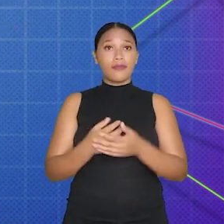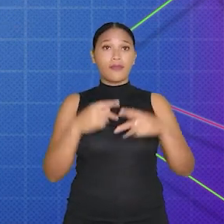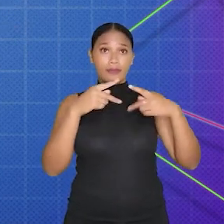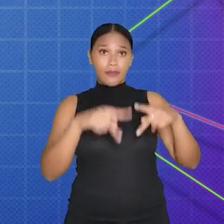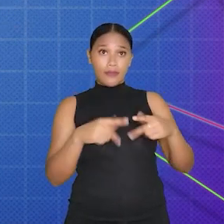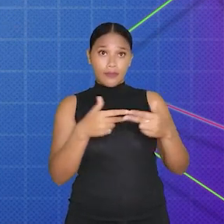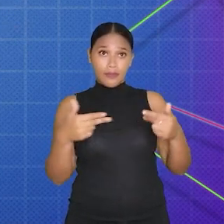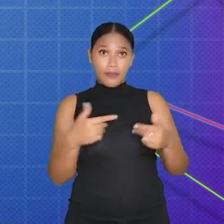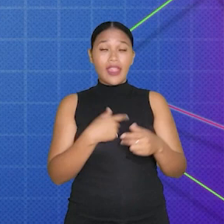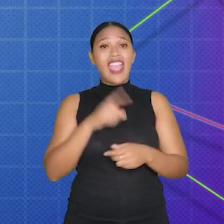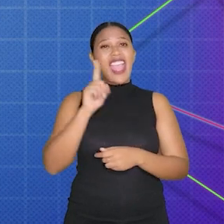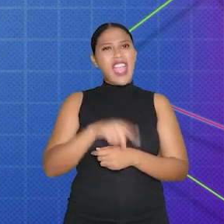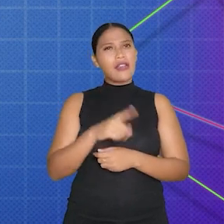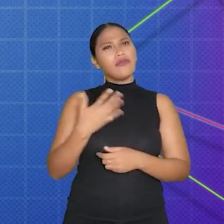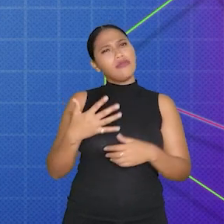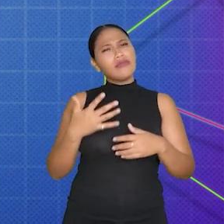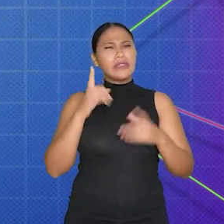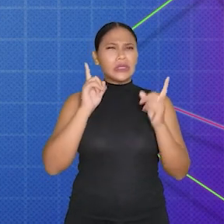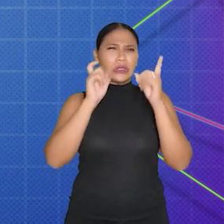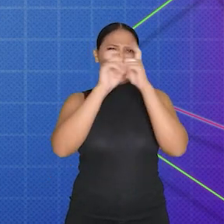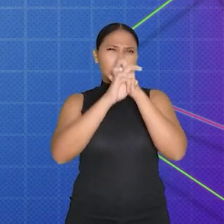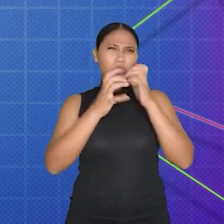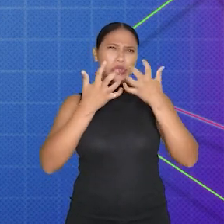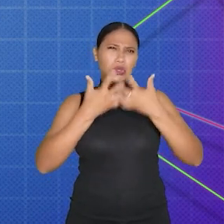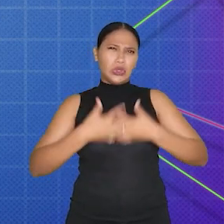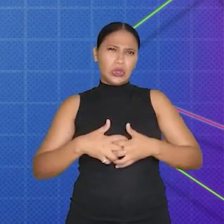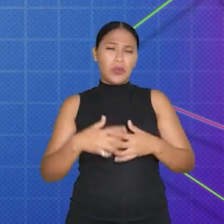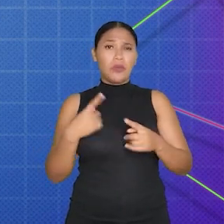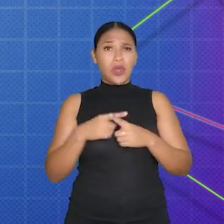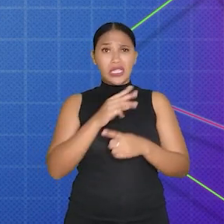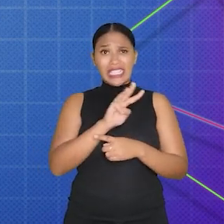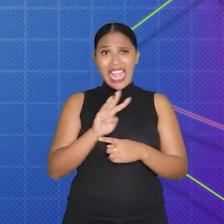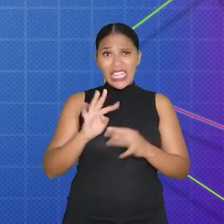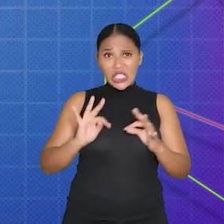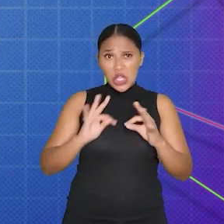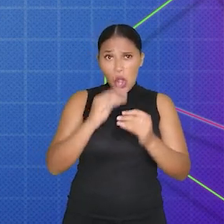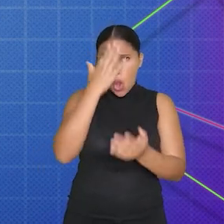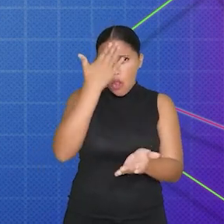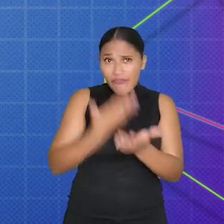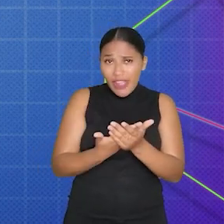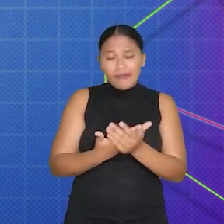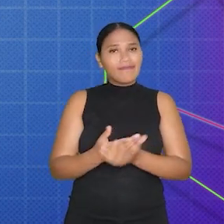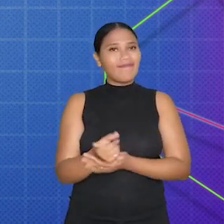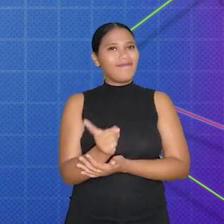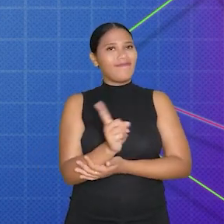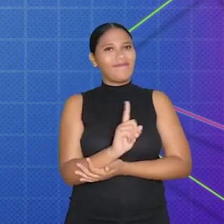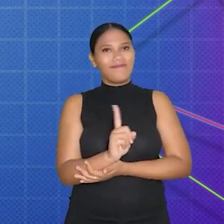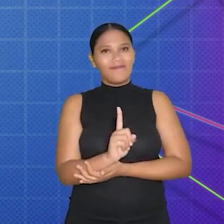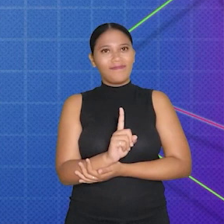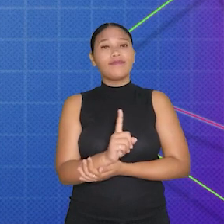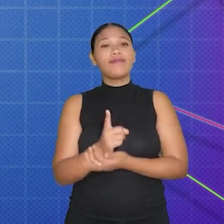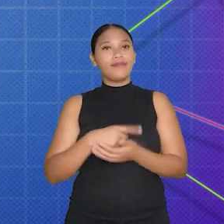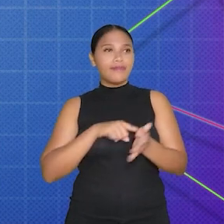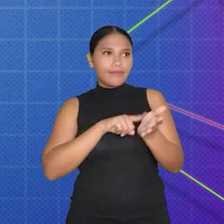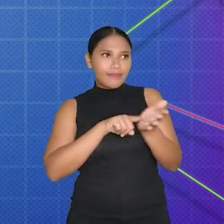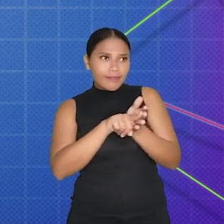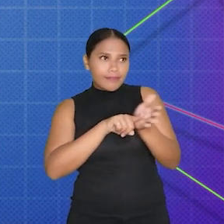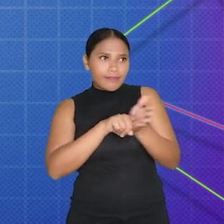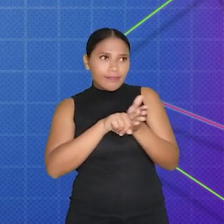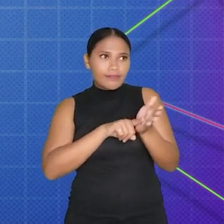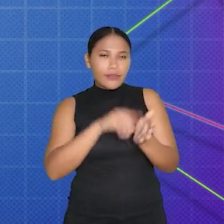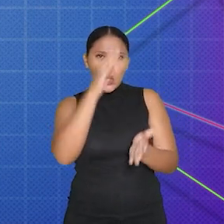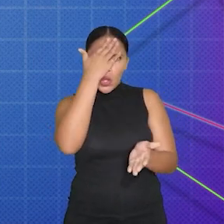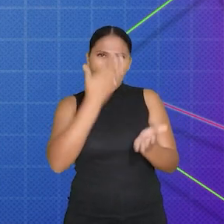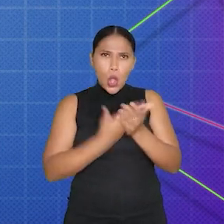Encontrar e baixar programas e elementos na internet pode ser uma tarefa complicada, pois nem todos os sites e fontes são confiáveis. Para encontrar